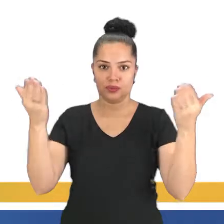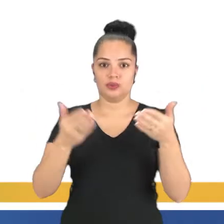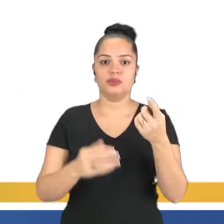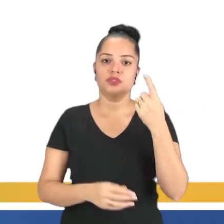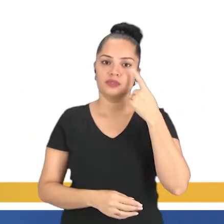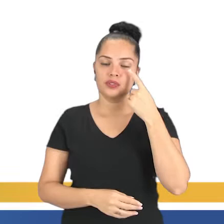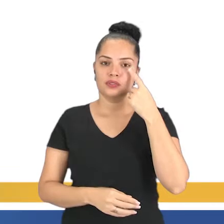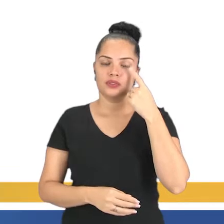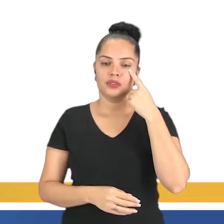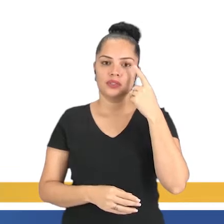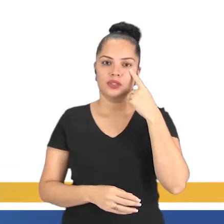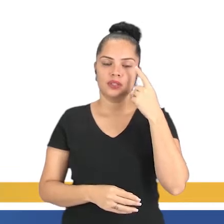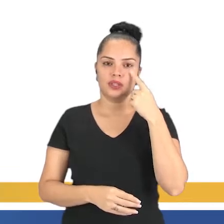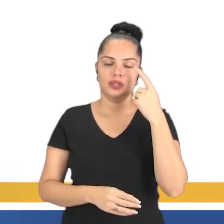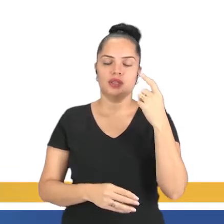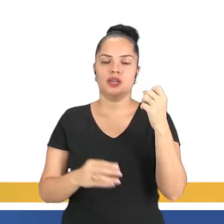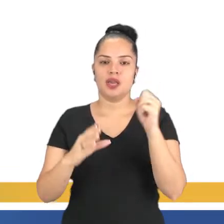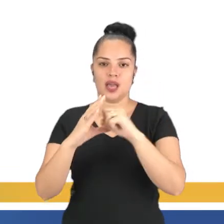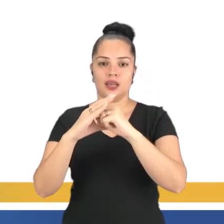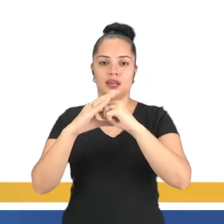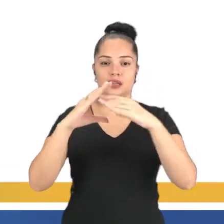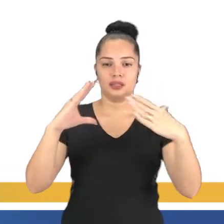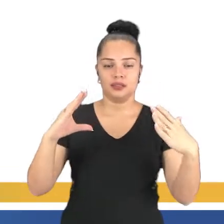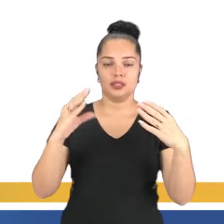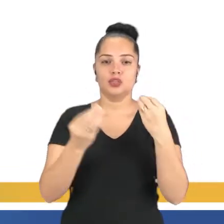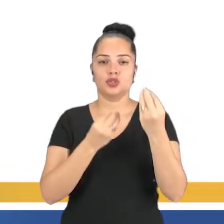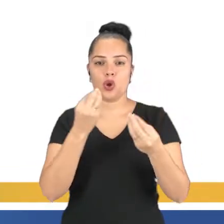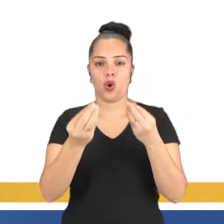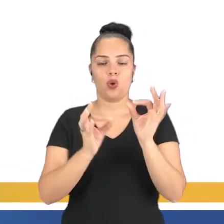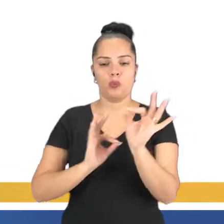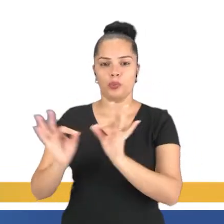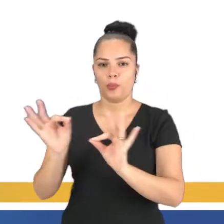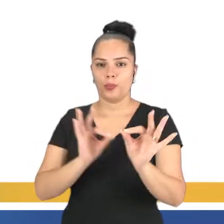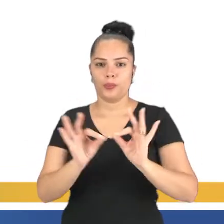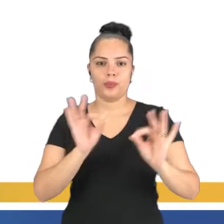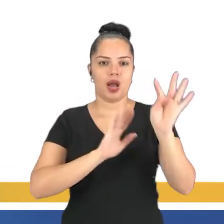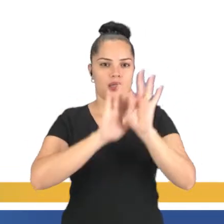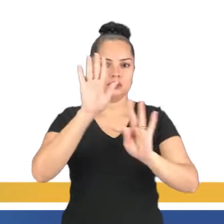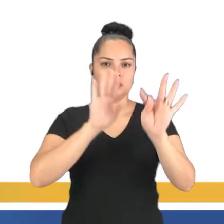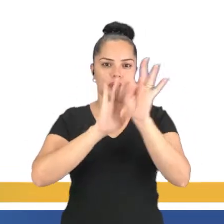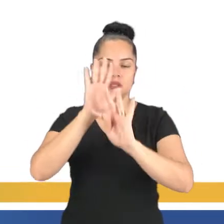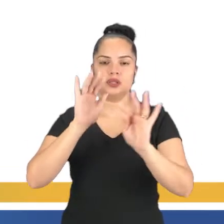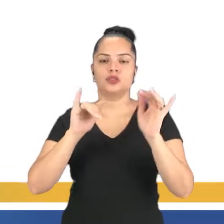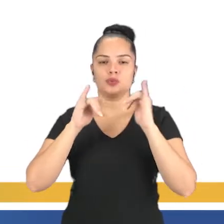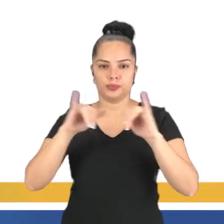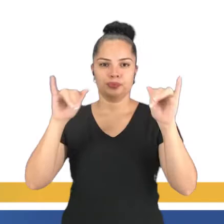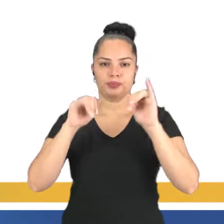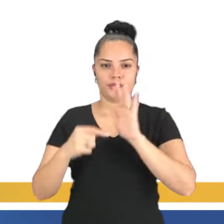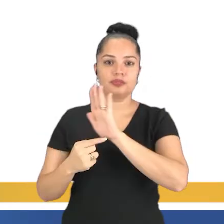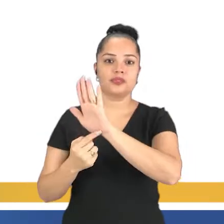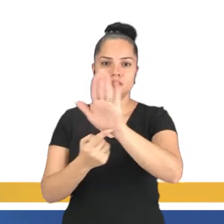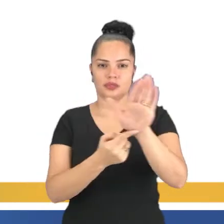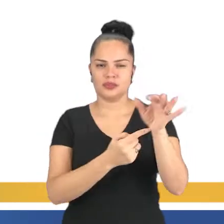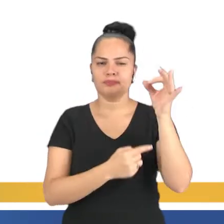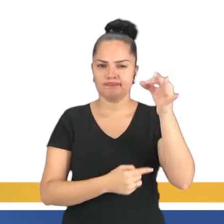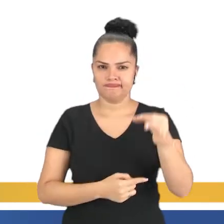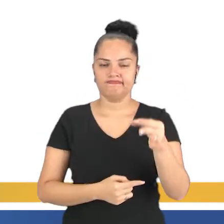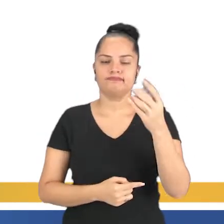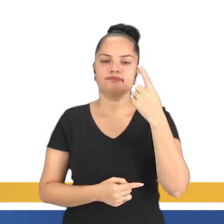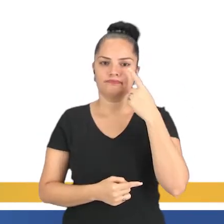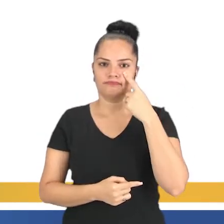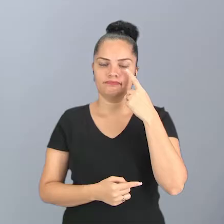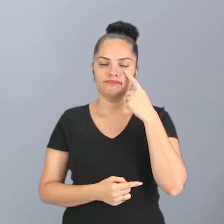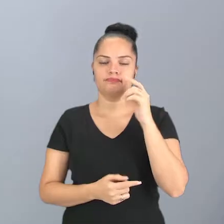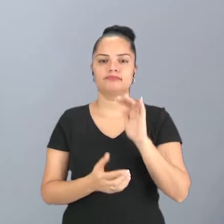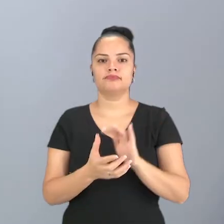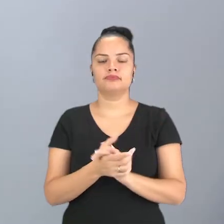que? As características e como vamos produzir um texto infográfico, certinho? Então vejamos aí em